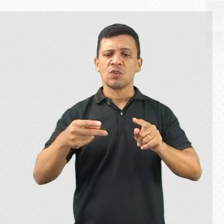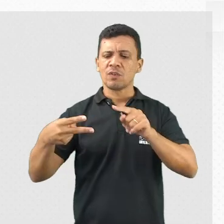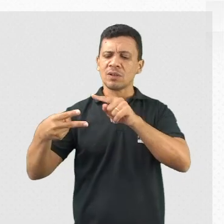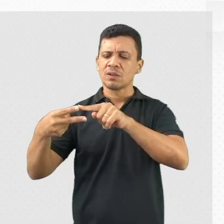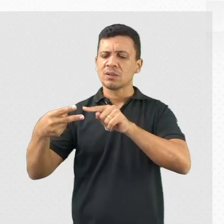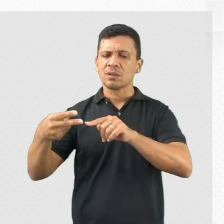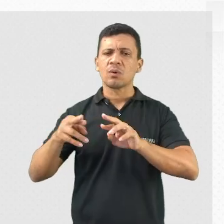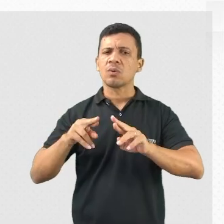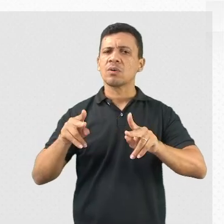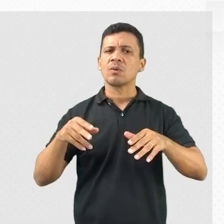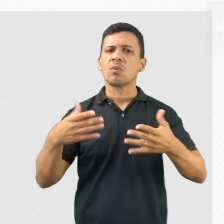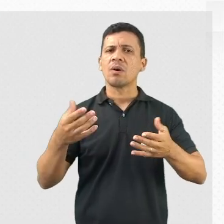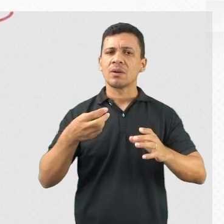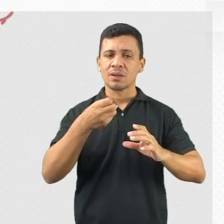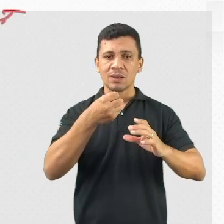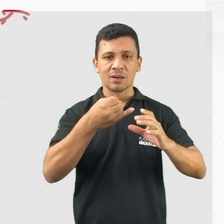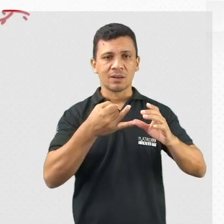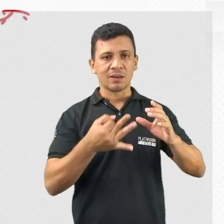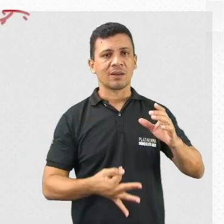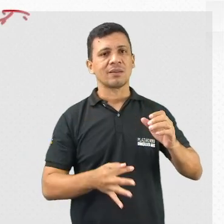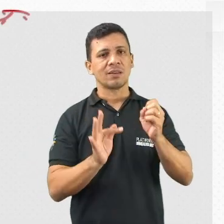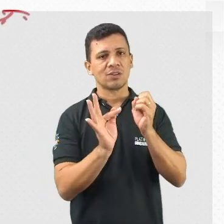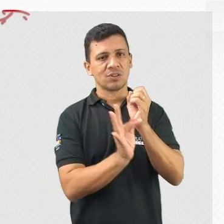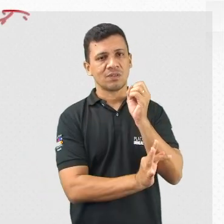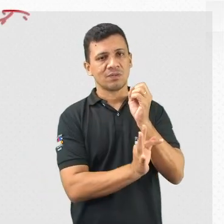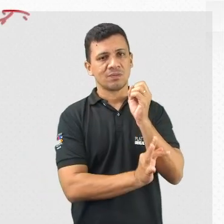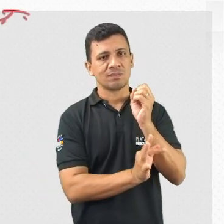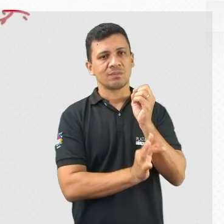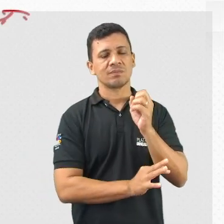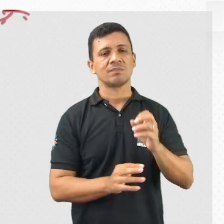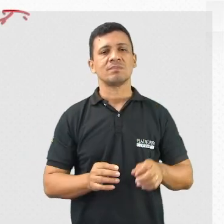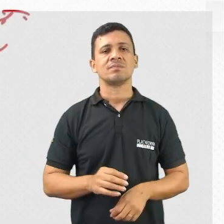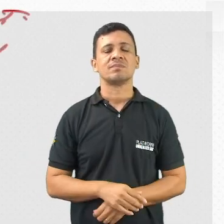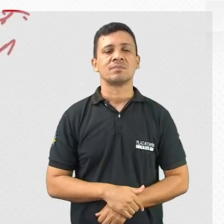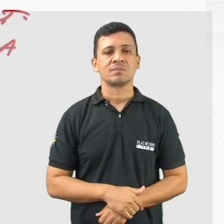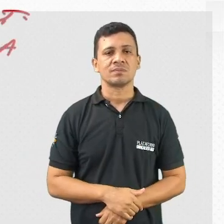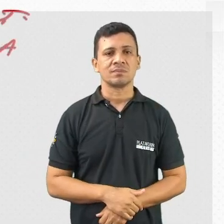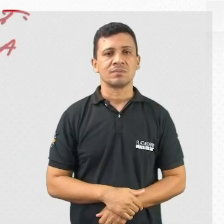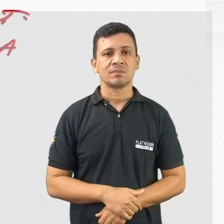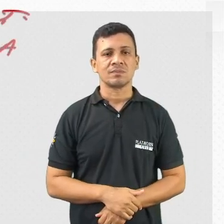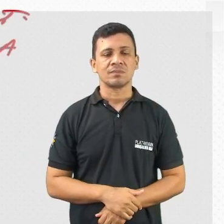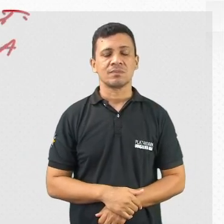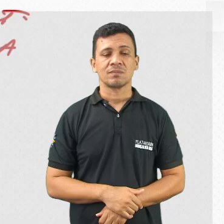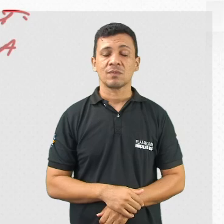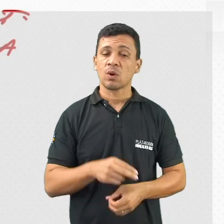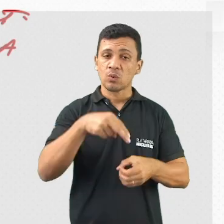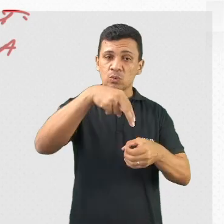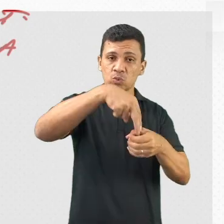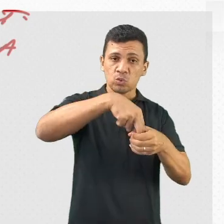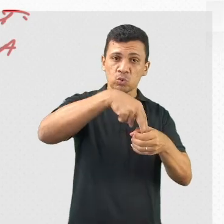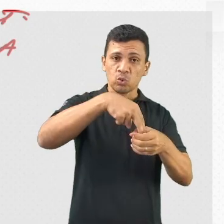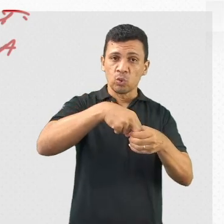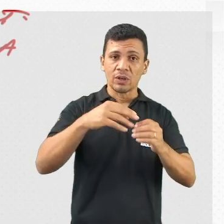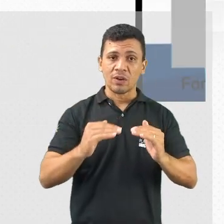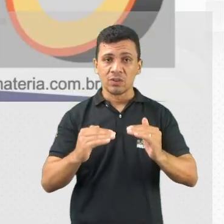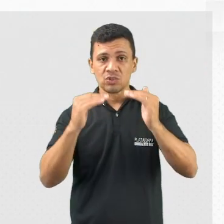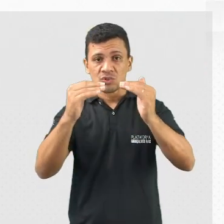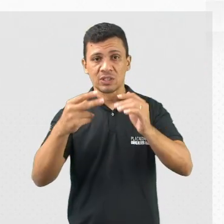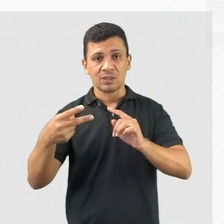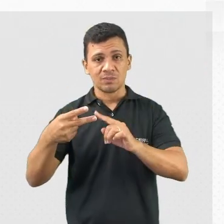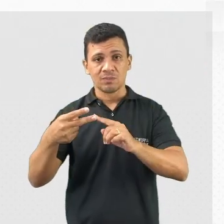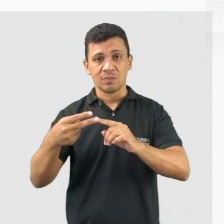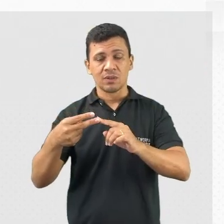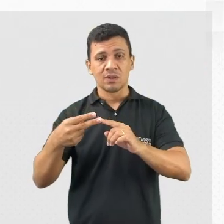A característica física, tá certo? Do núcleo externo para o núcleo interno.